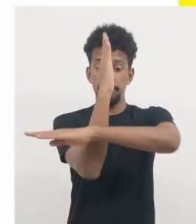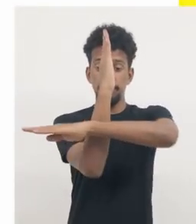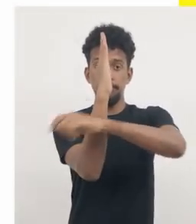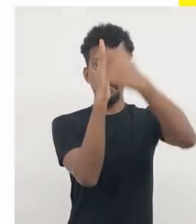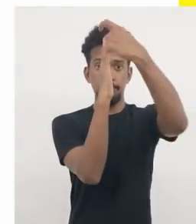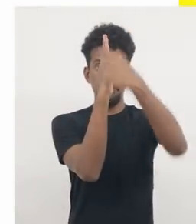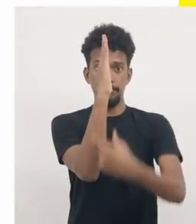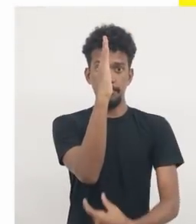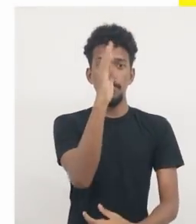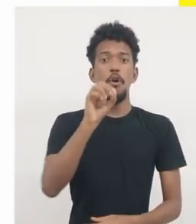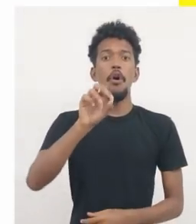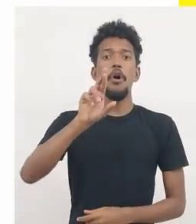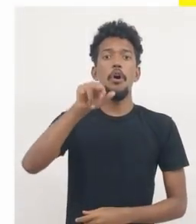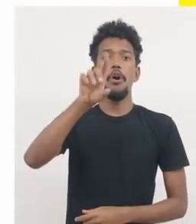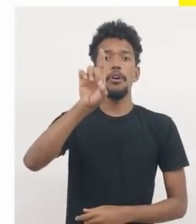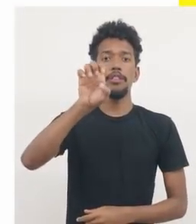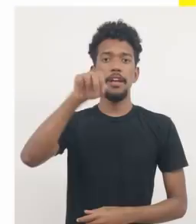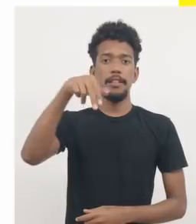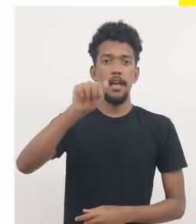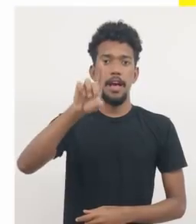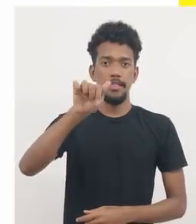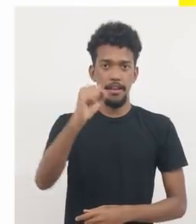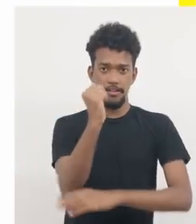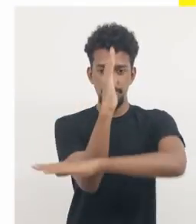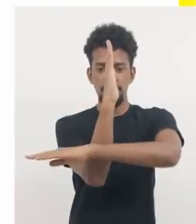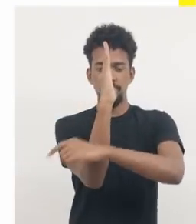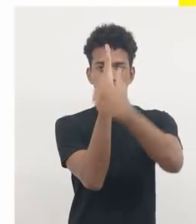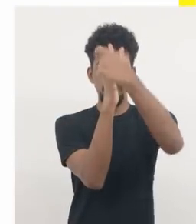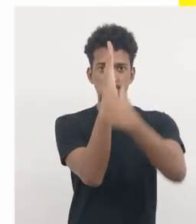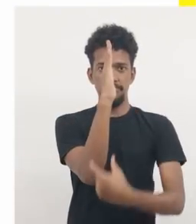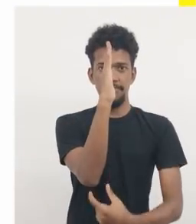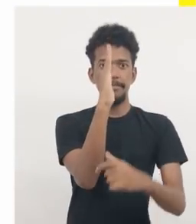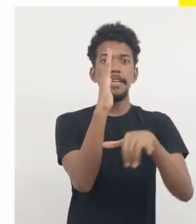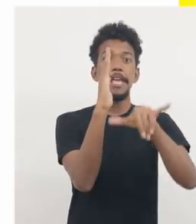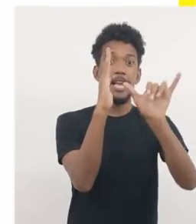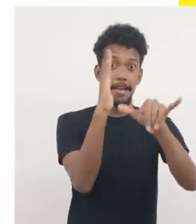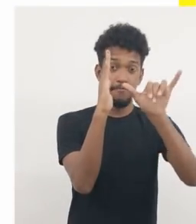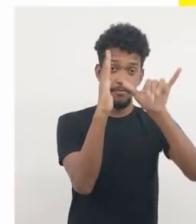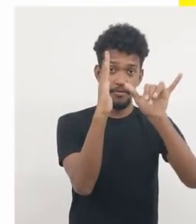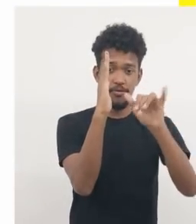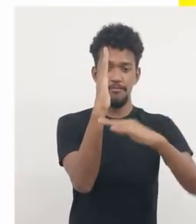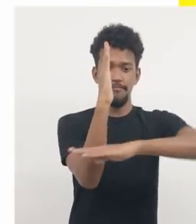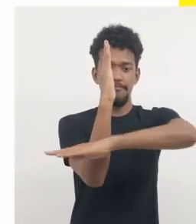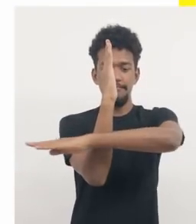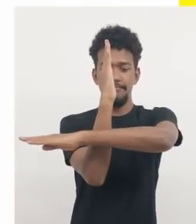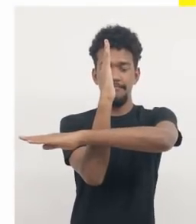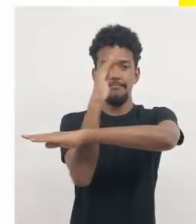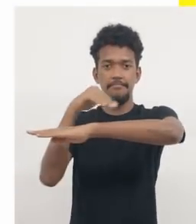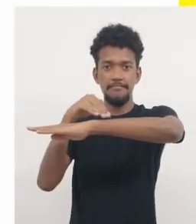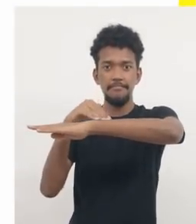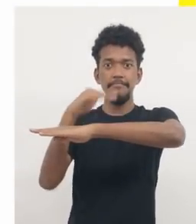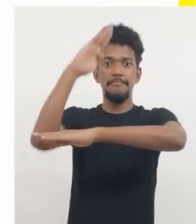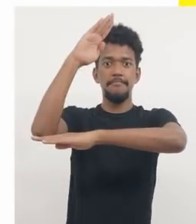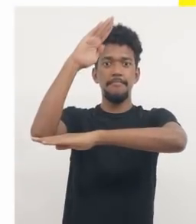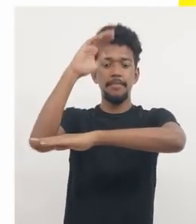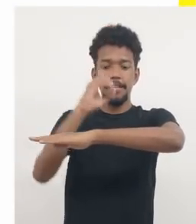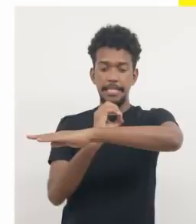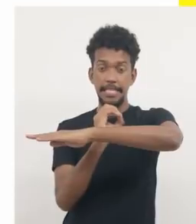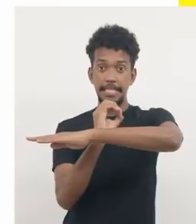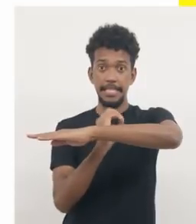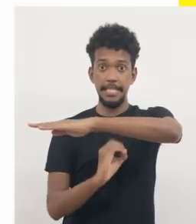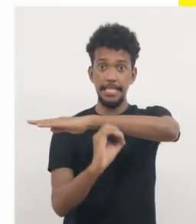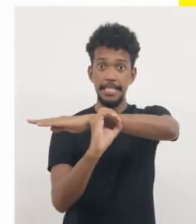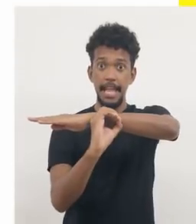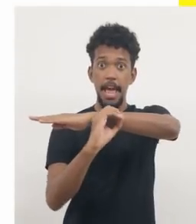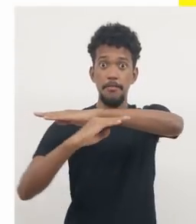o eixo Y, as ordenadas, o eixo das ordenadas, melhor dizendo, nós temos acima do eixo